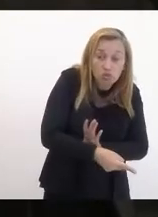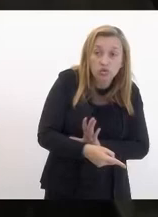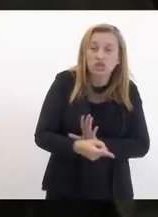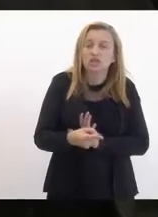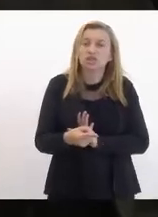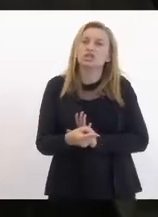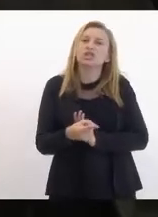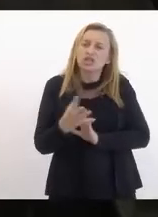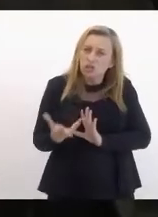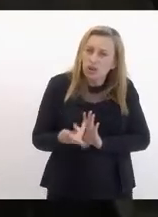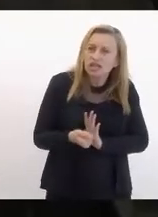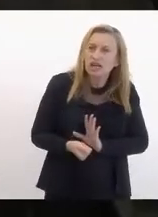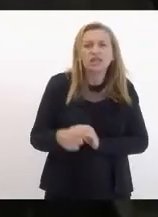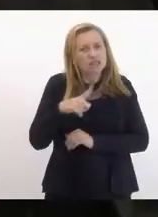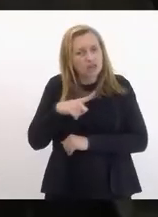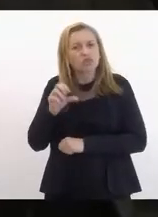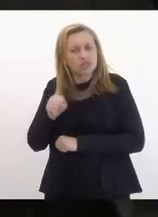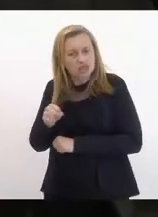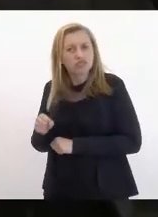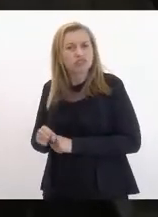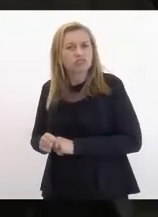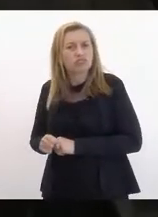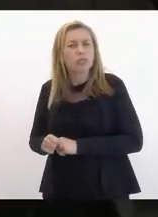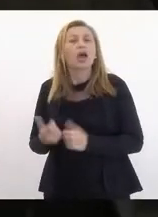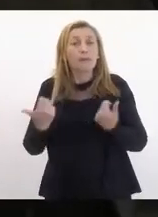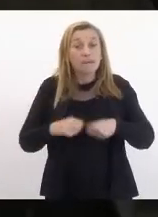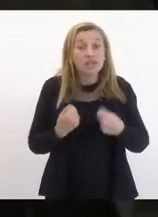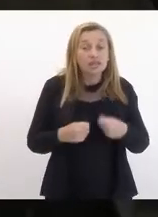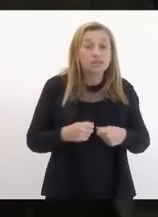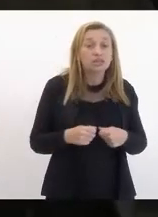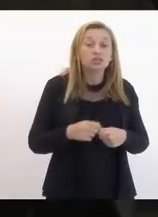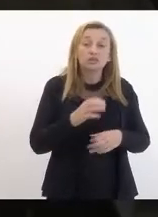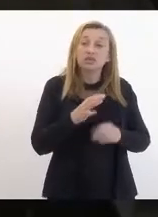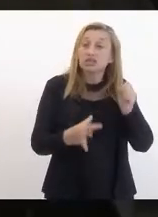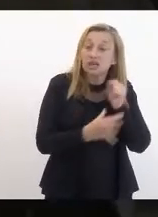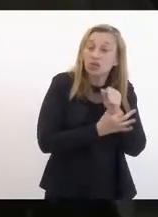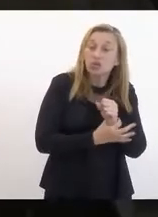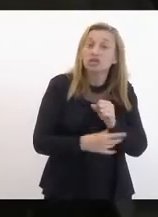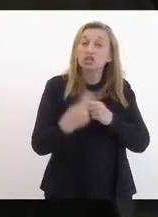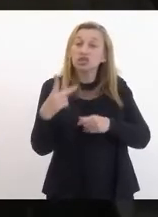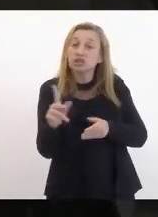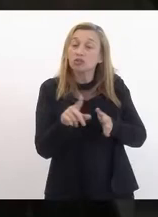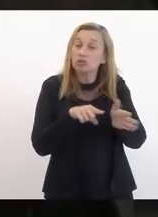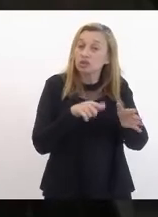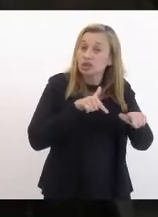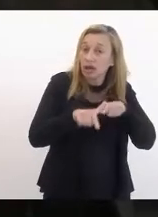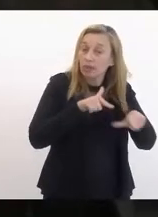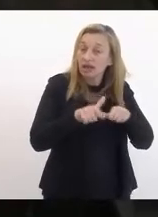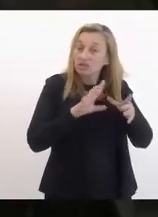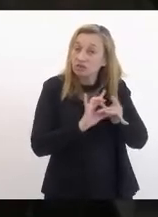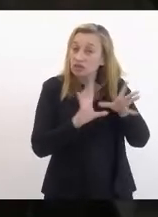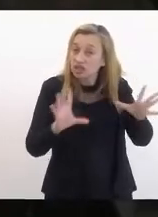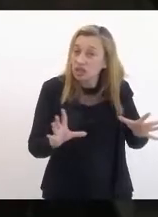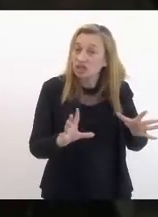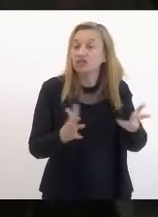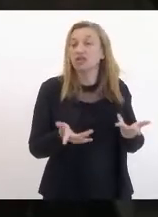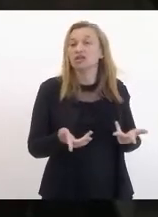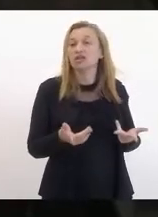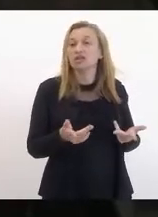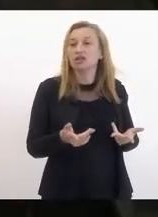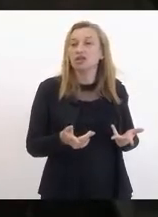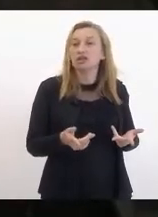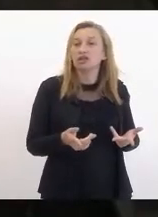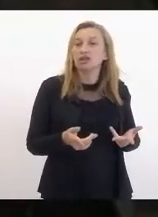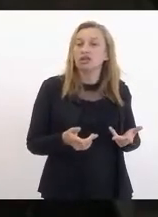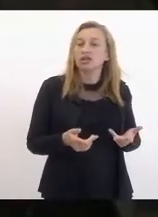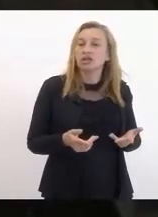perícia qualificada nós temos aqui. É preciso dar as garantias para que seu trabalho seja autônomo, independente e